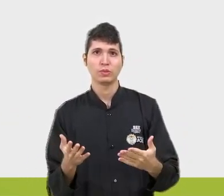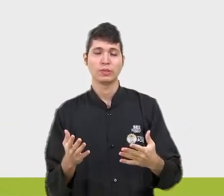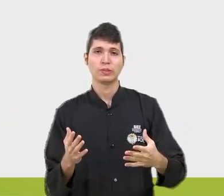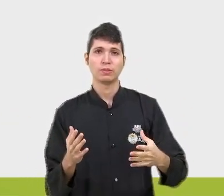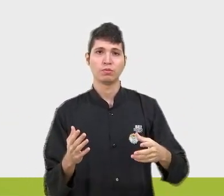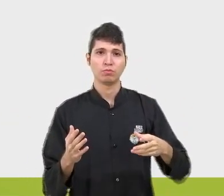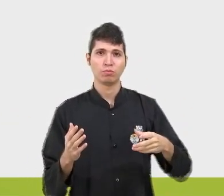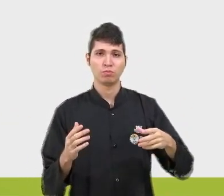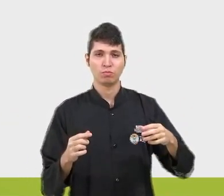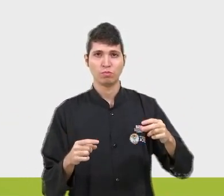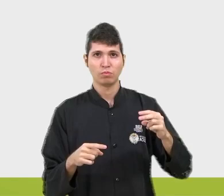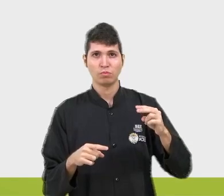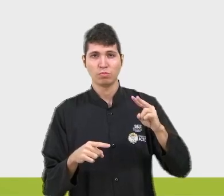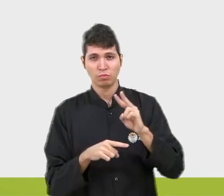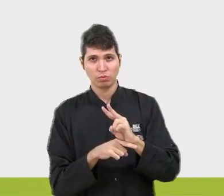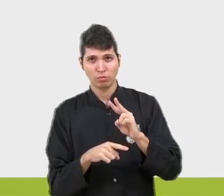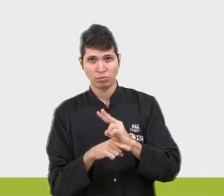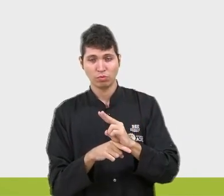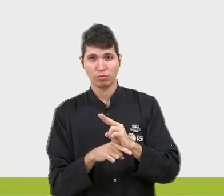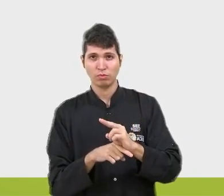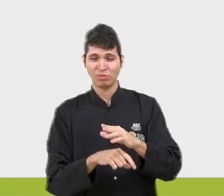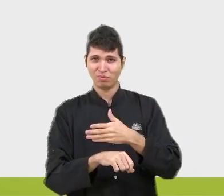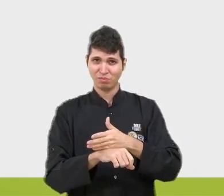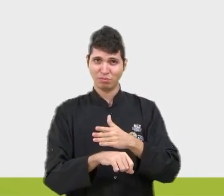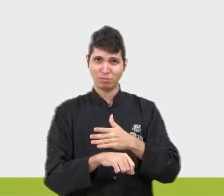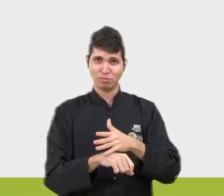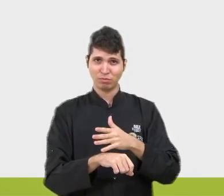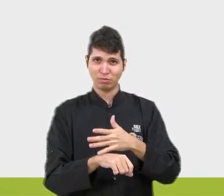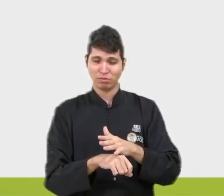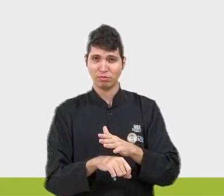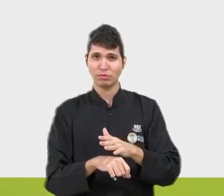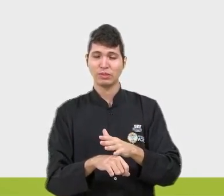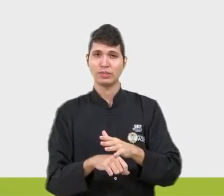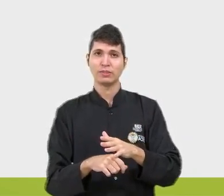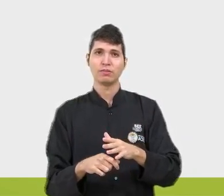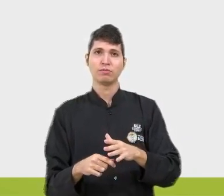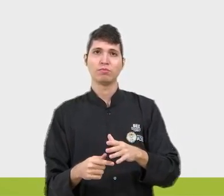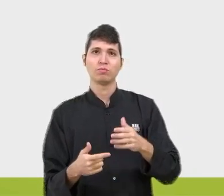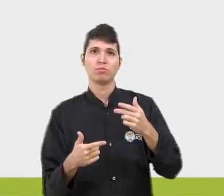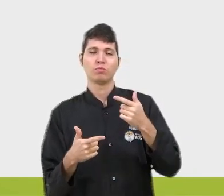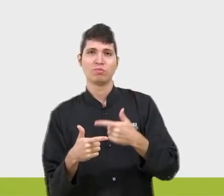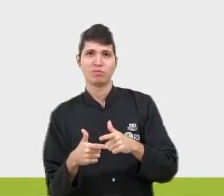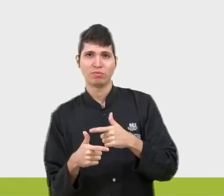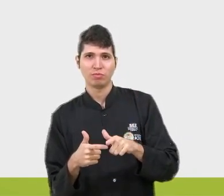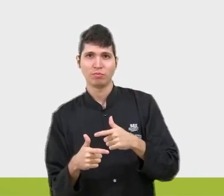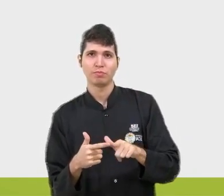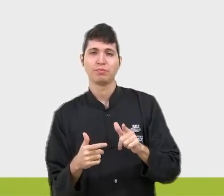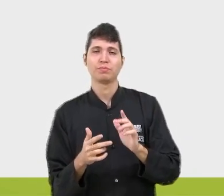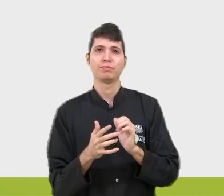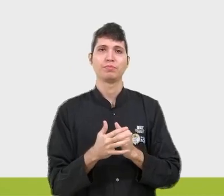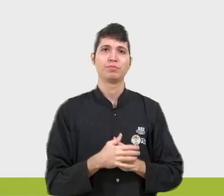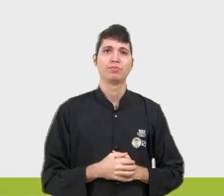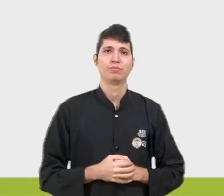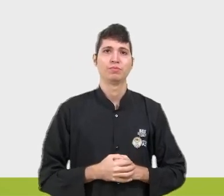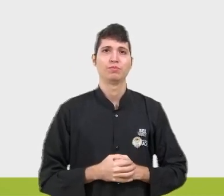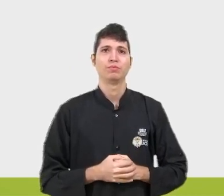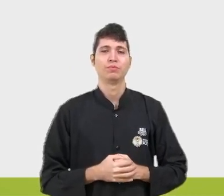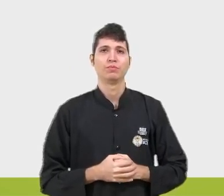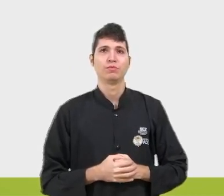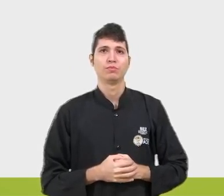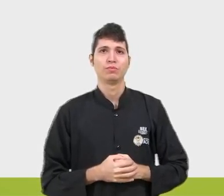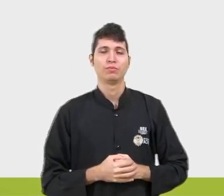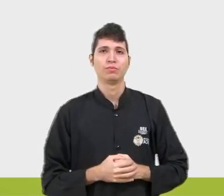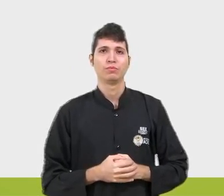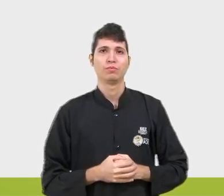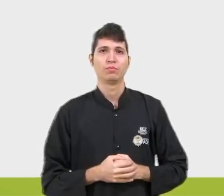práticas prejudiciais, não só aos silvícolas, mas também, aí